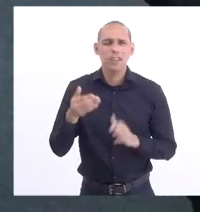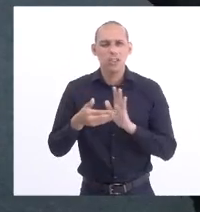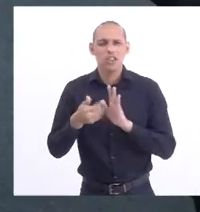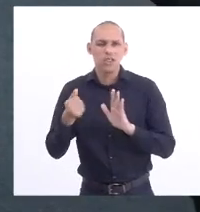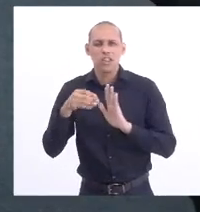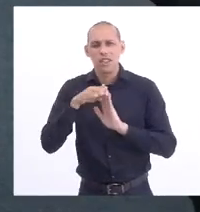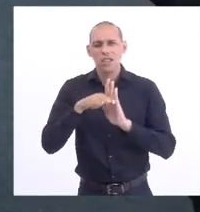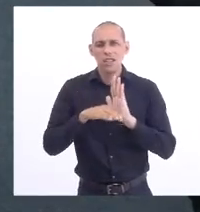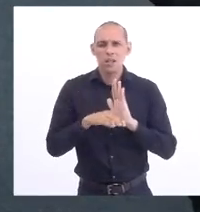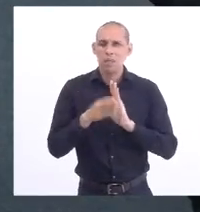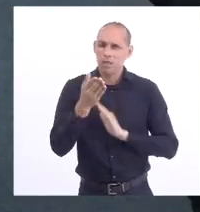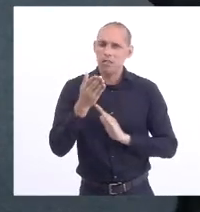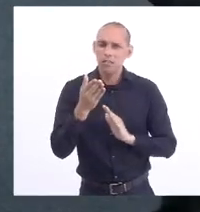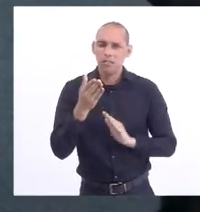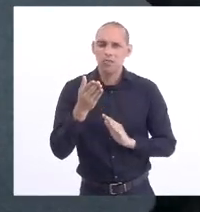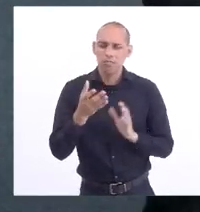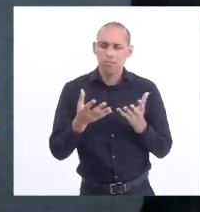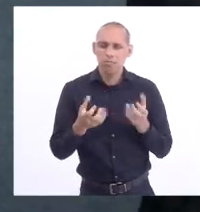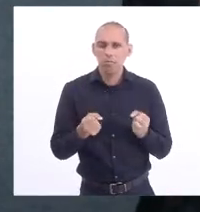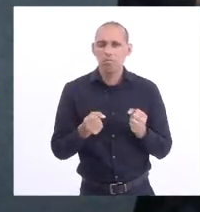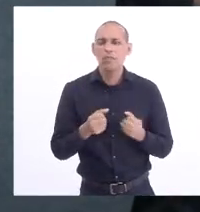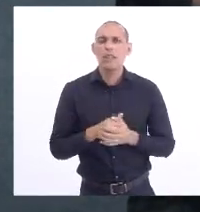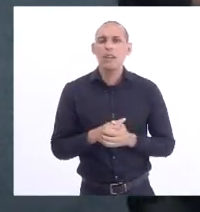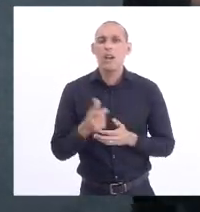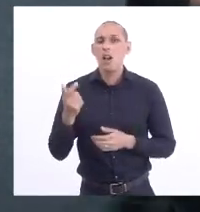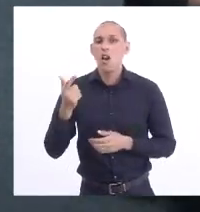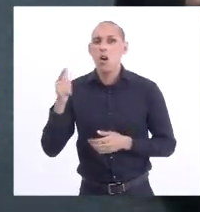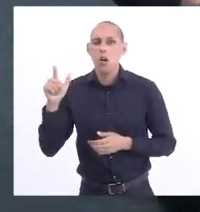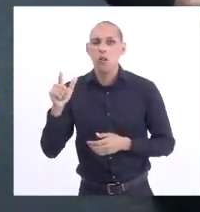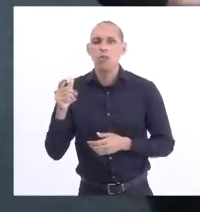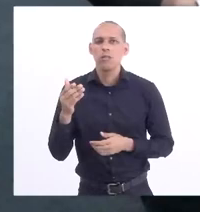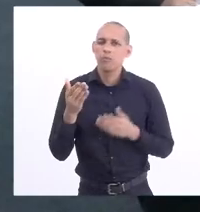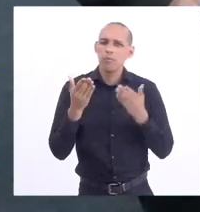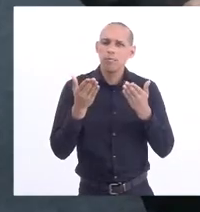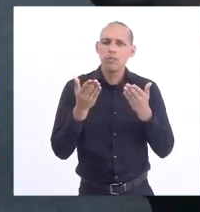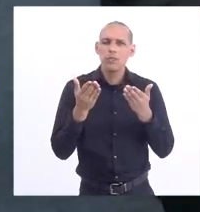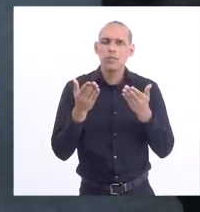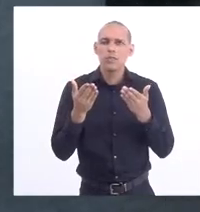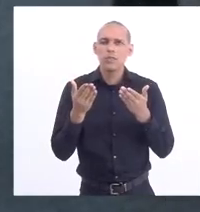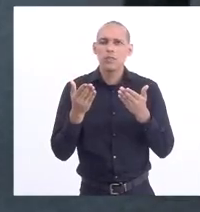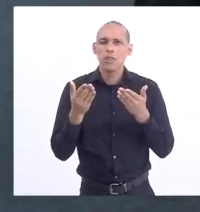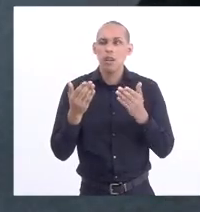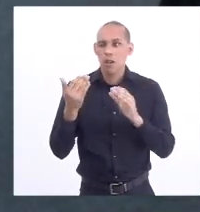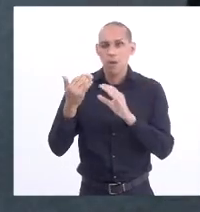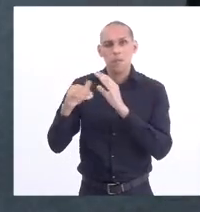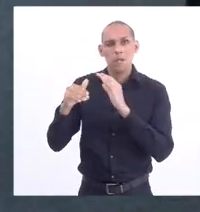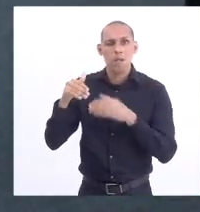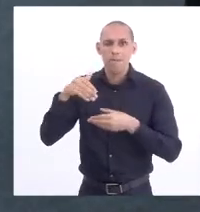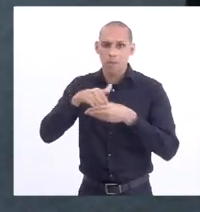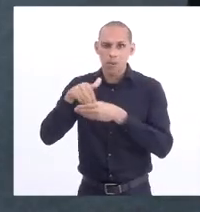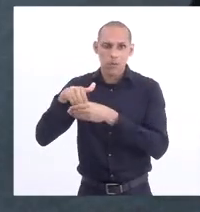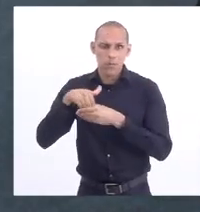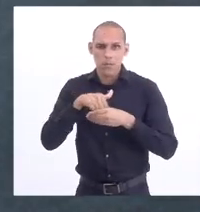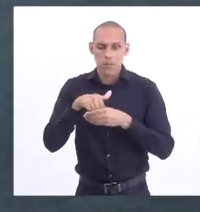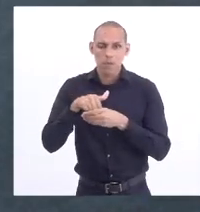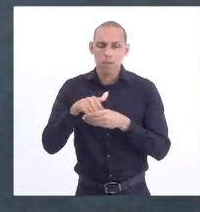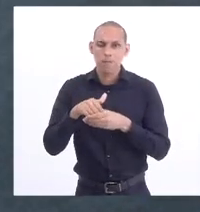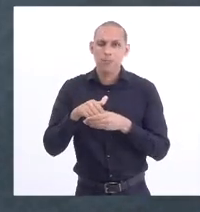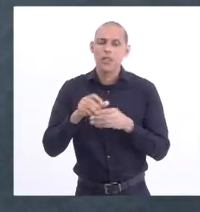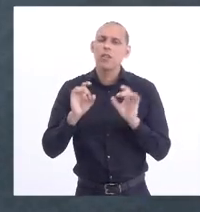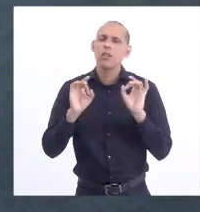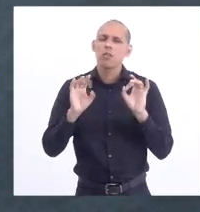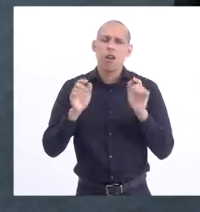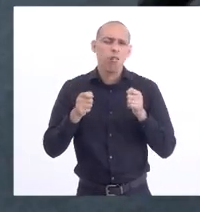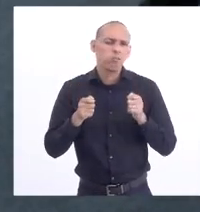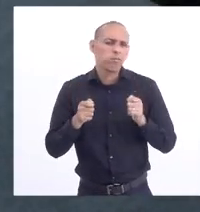Malafaia, que Vossa Excelência deferiu. Em outras ocasiões, Vossa Excelência, inclusive, encaminhou isso para votação. E eu quero só me